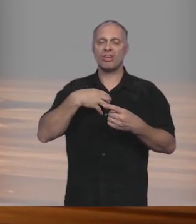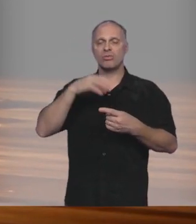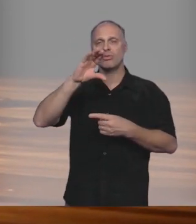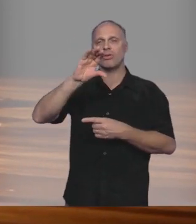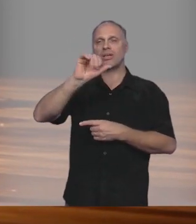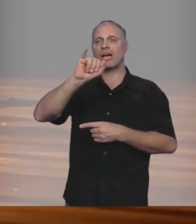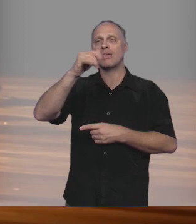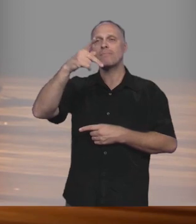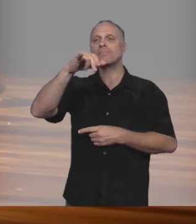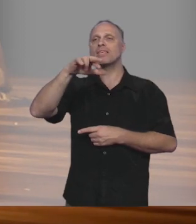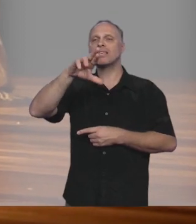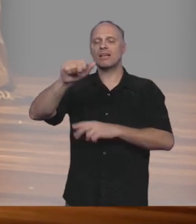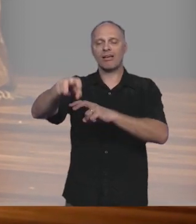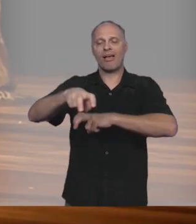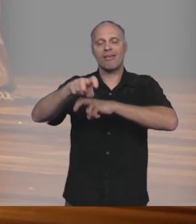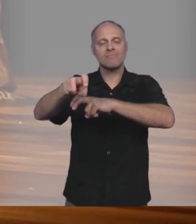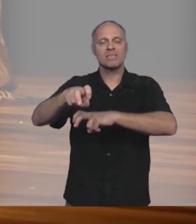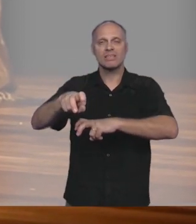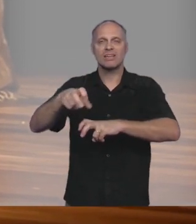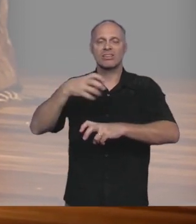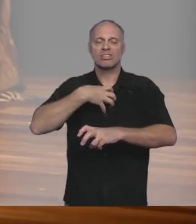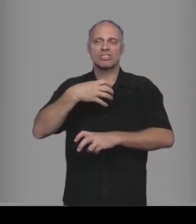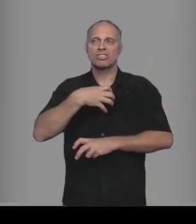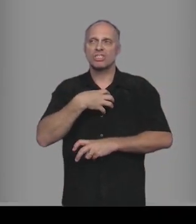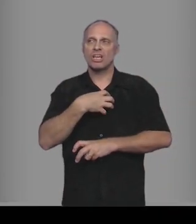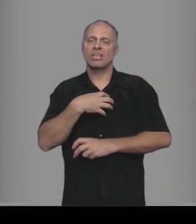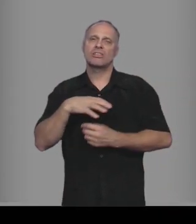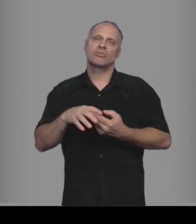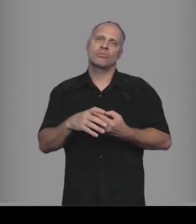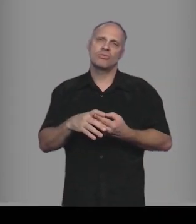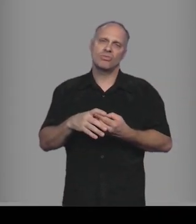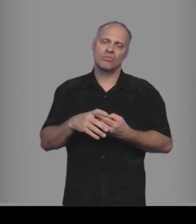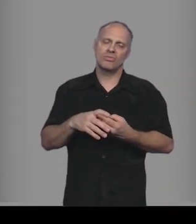um palheiro. Palheiro, no canto da boca,